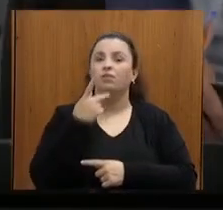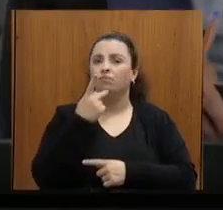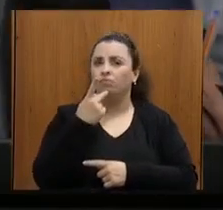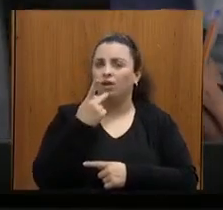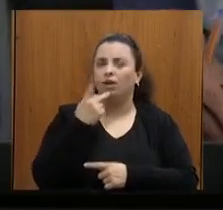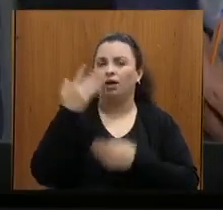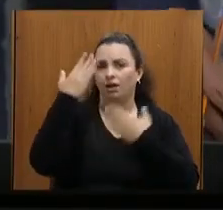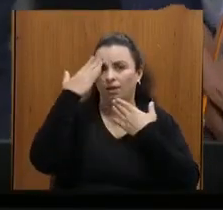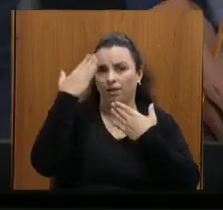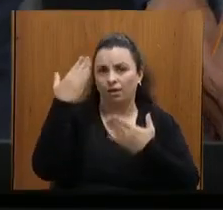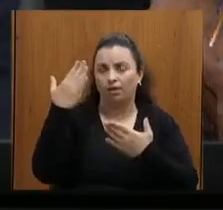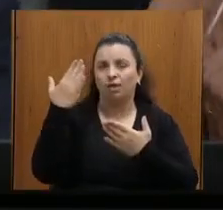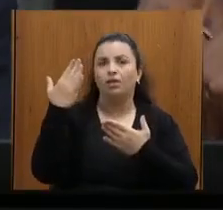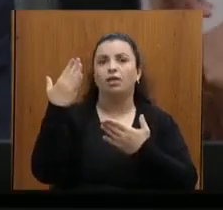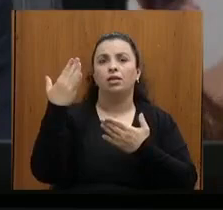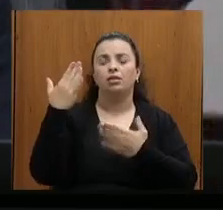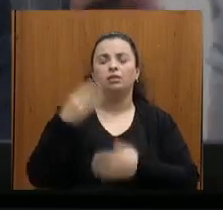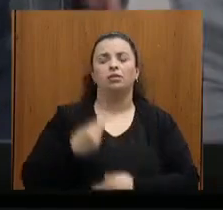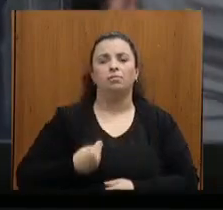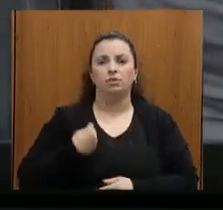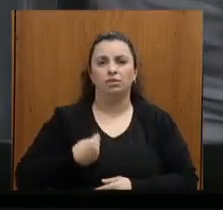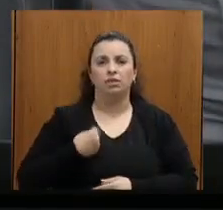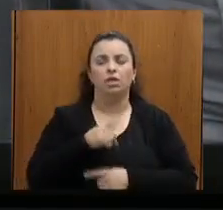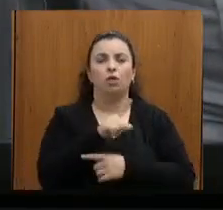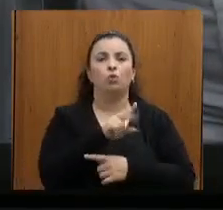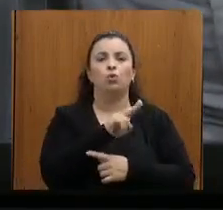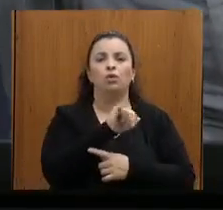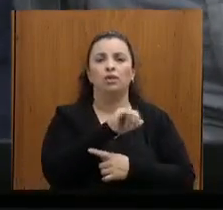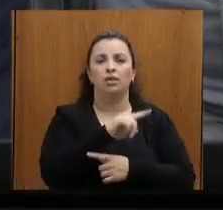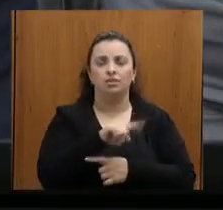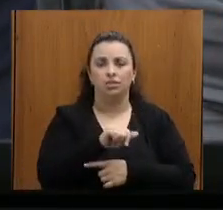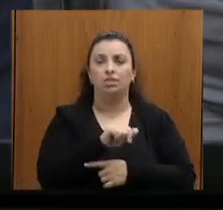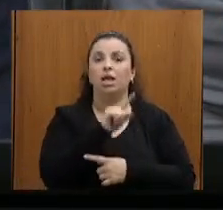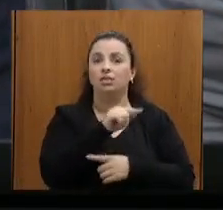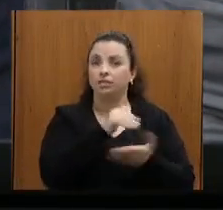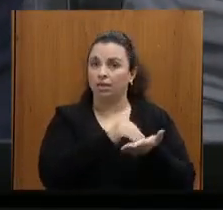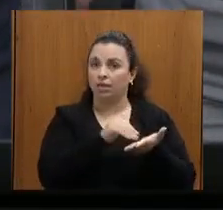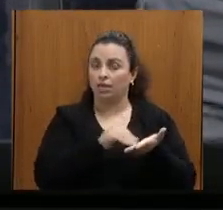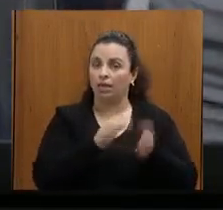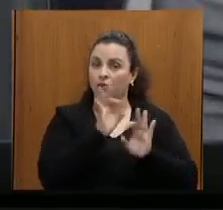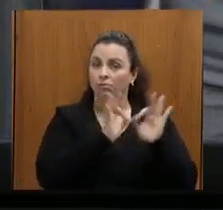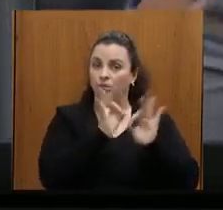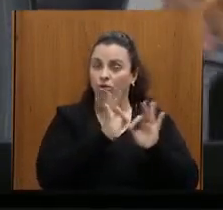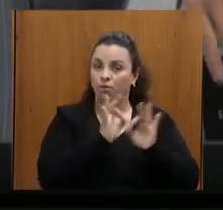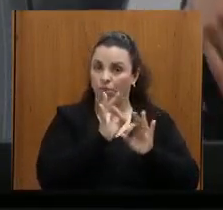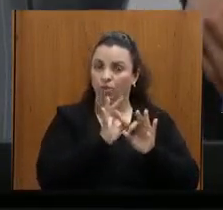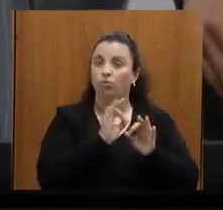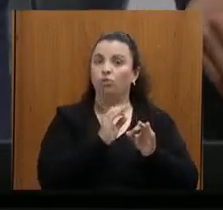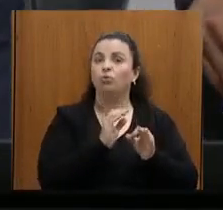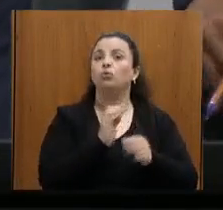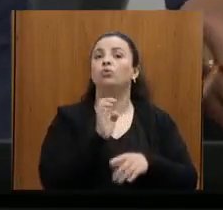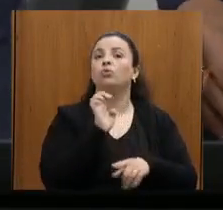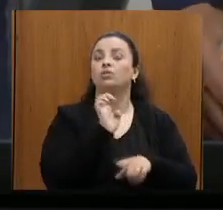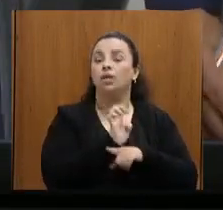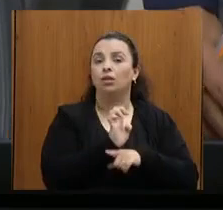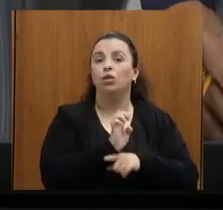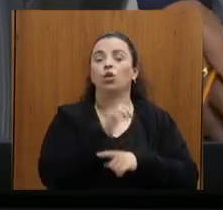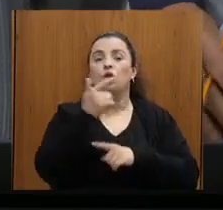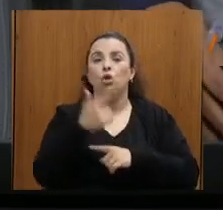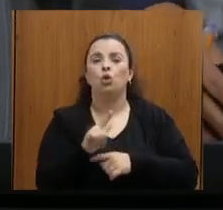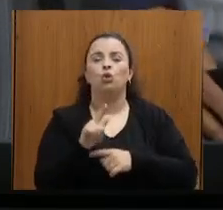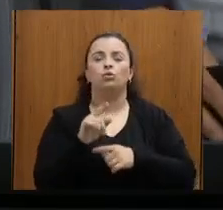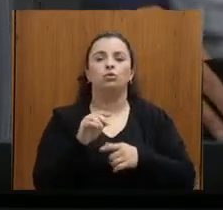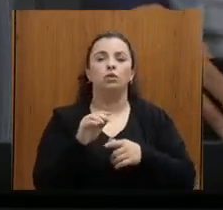presença da senhora Luísa Barreto, secretária de planejamento do Estado e o secretário Iguereto,